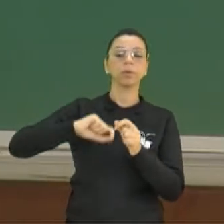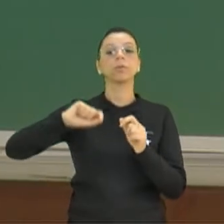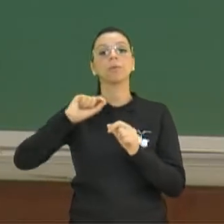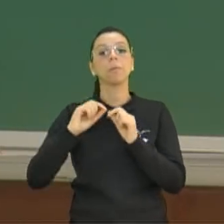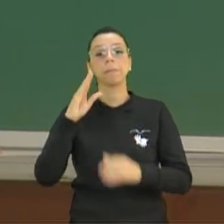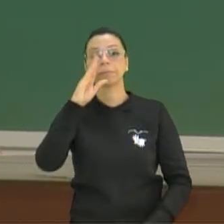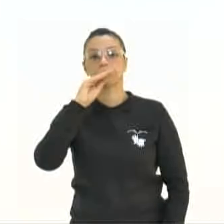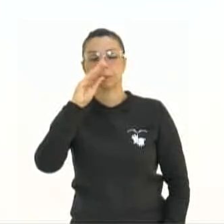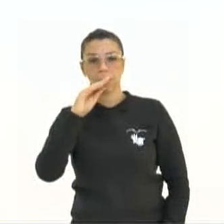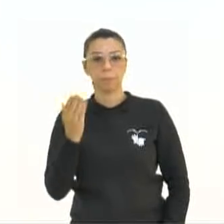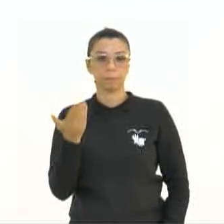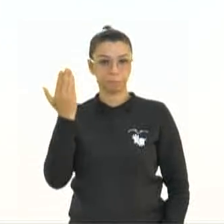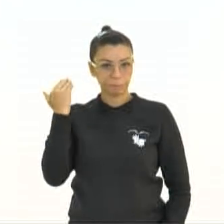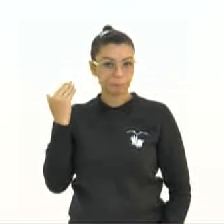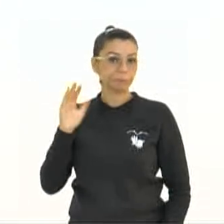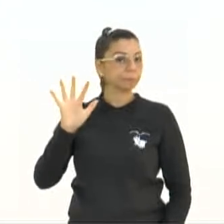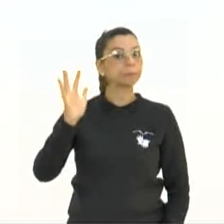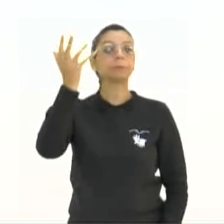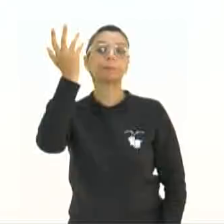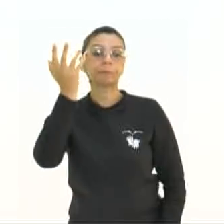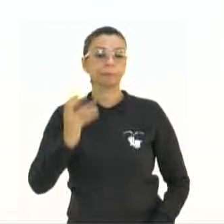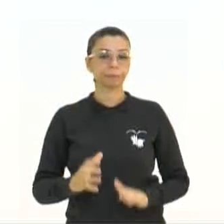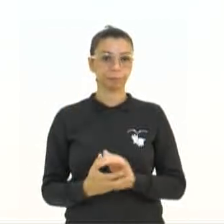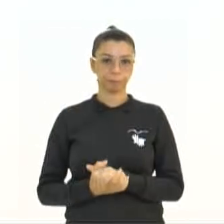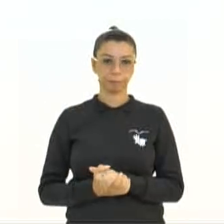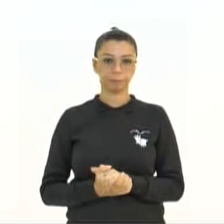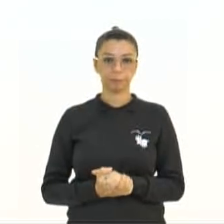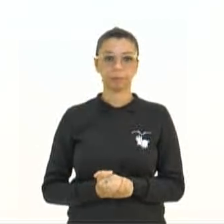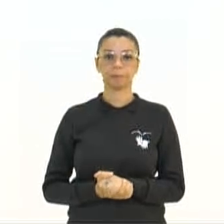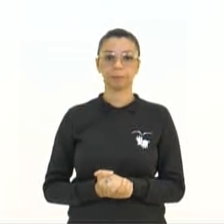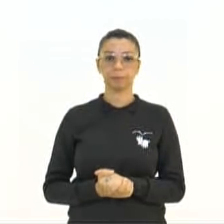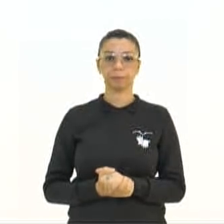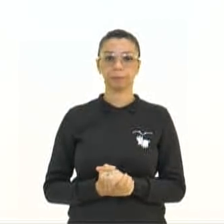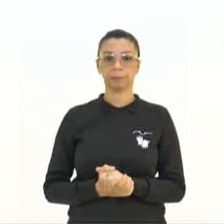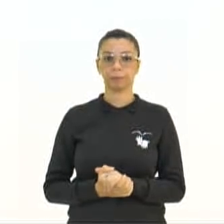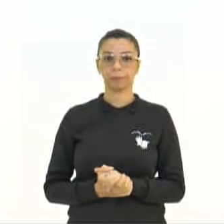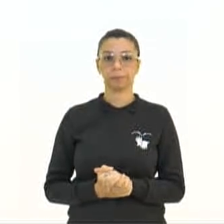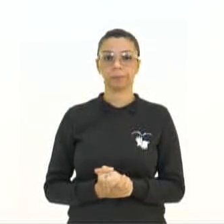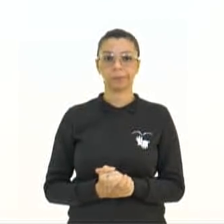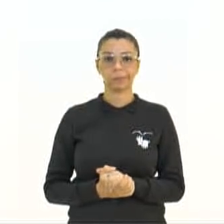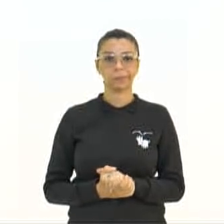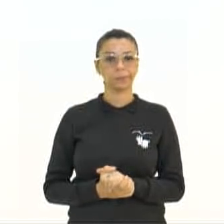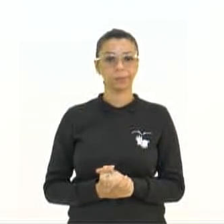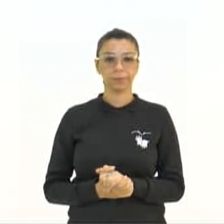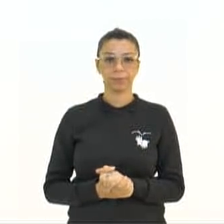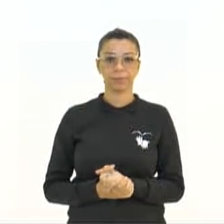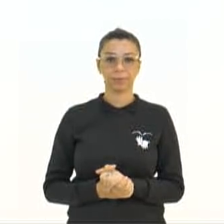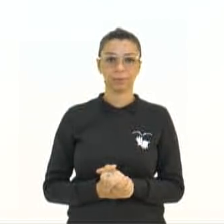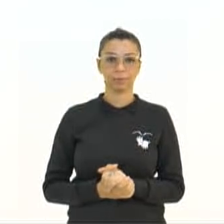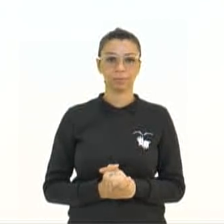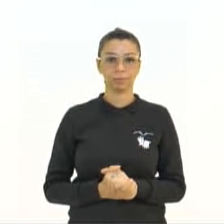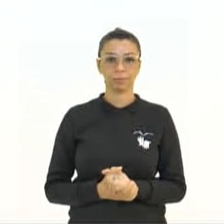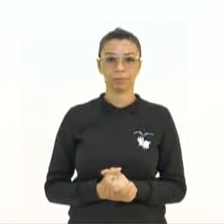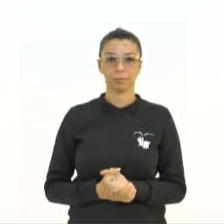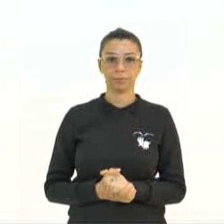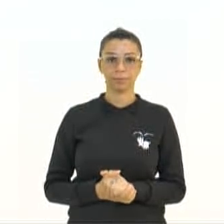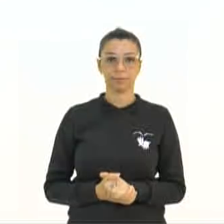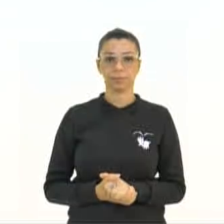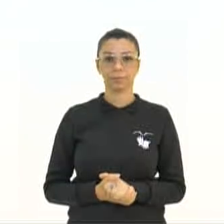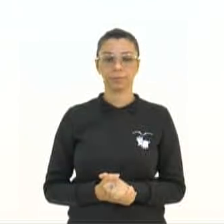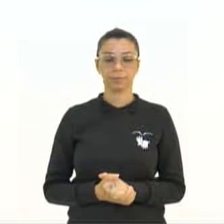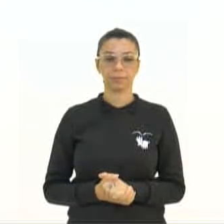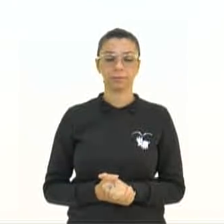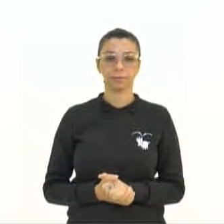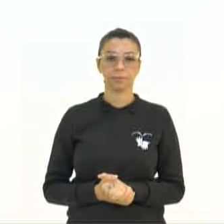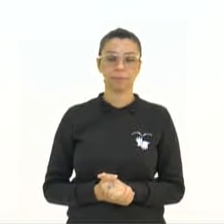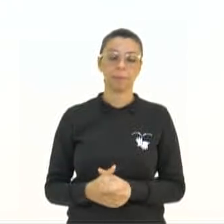passado. Last Saturday, I fixed my bed while Bob was cleaning the bathroom. Então, aqui eu já